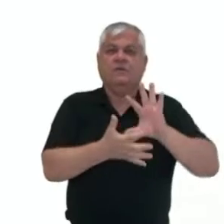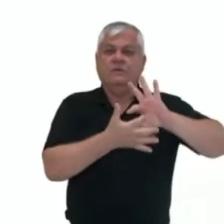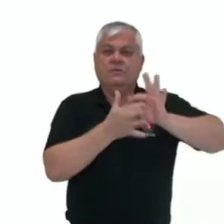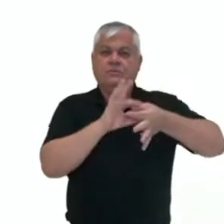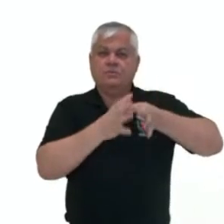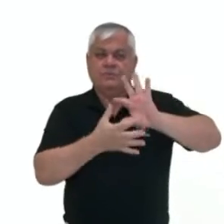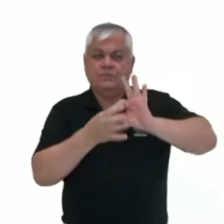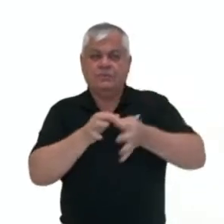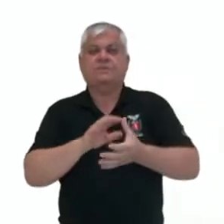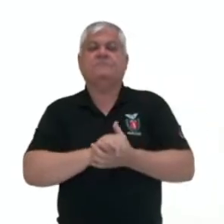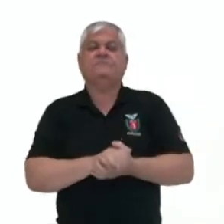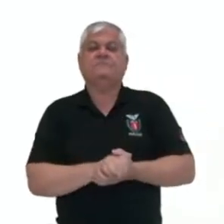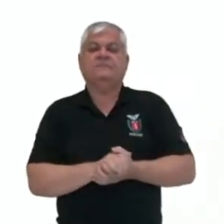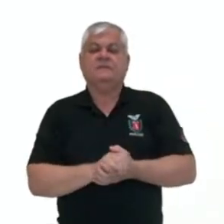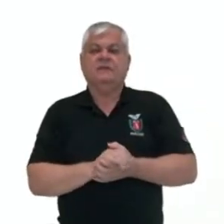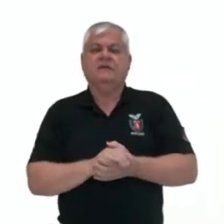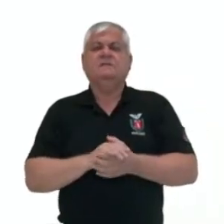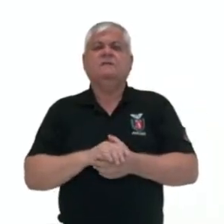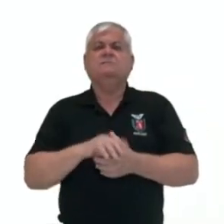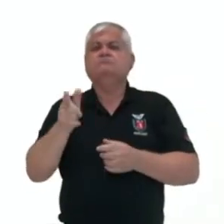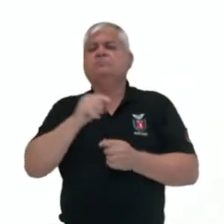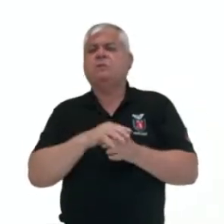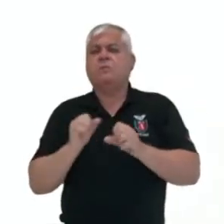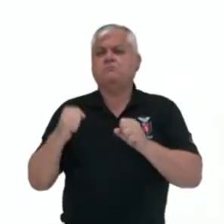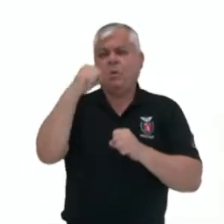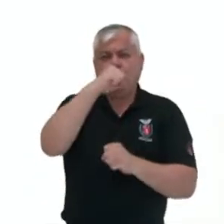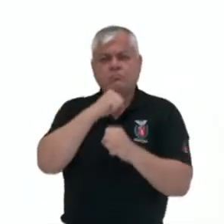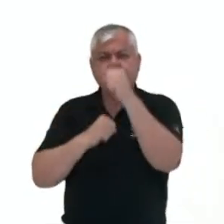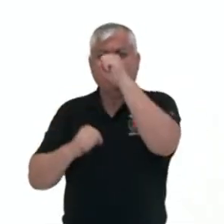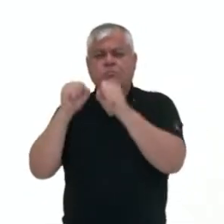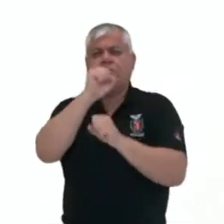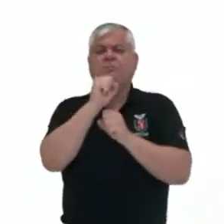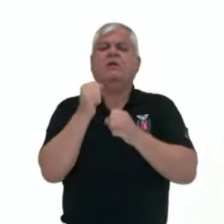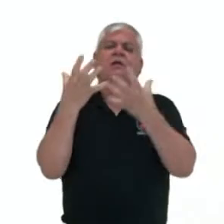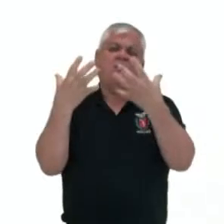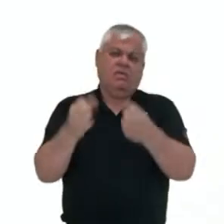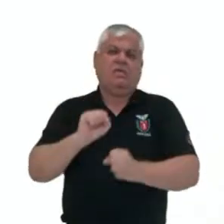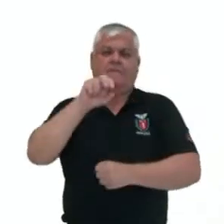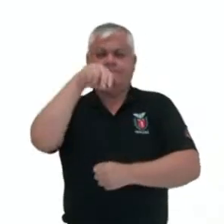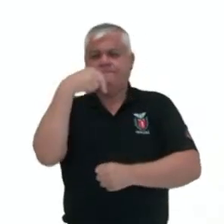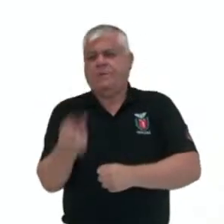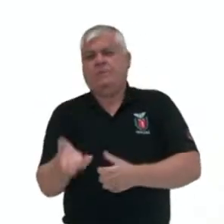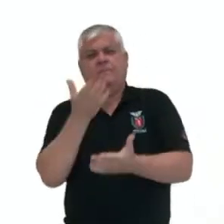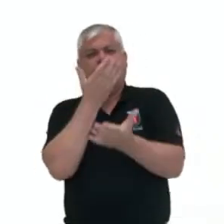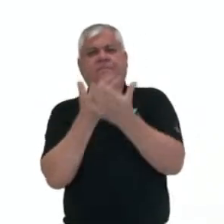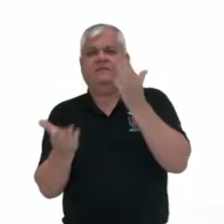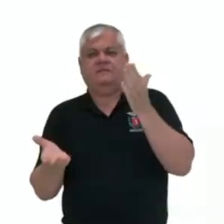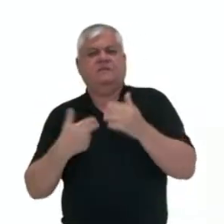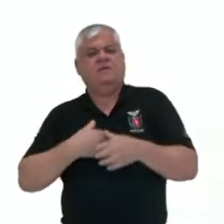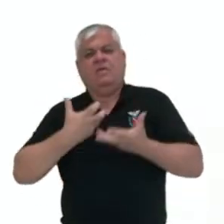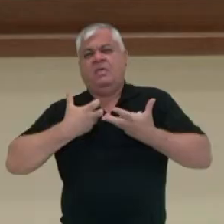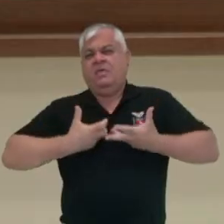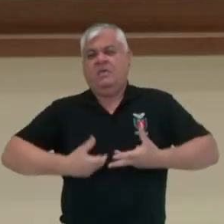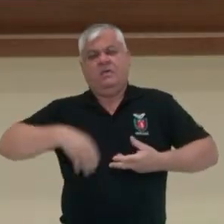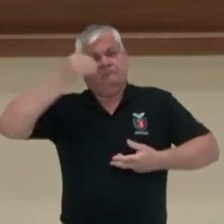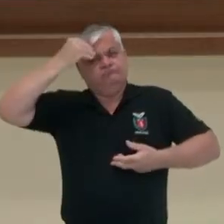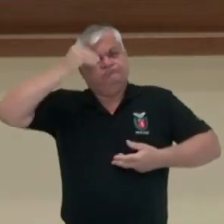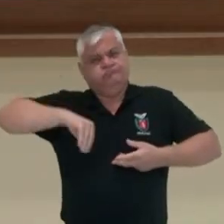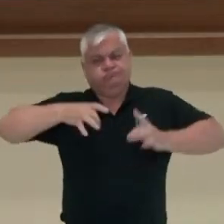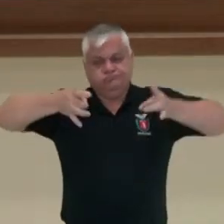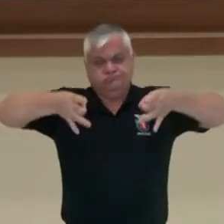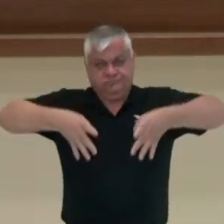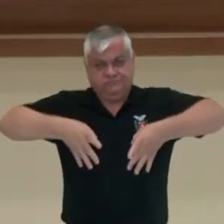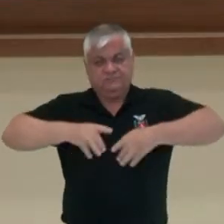vindo, As lutas só terminavam quando um dos lutadores admitia a derrota ou não conseguia mais lutar. Então,